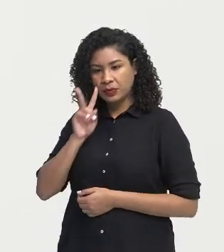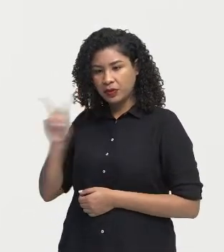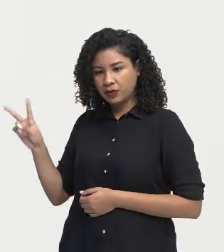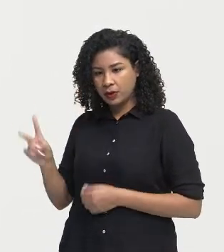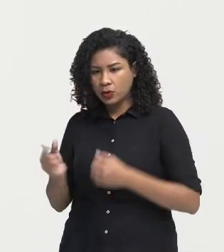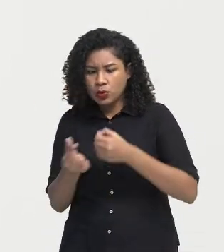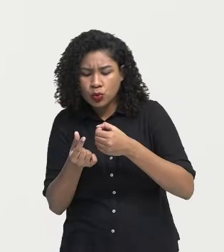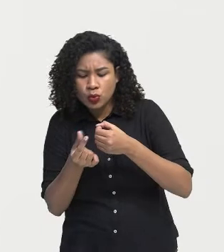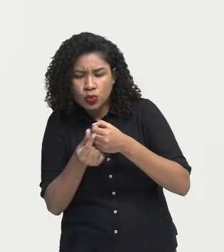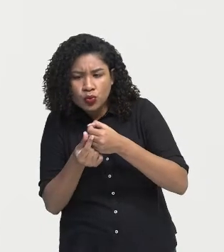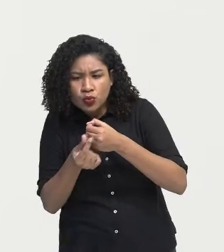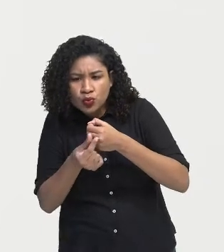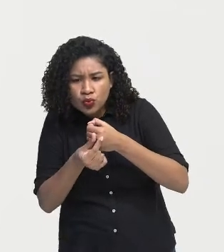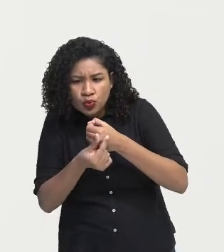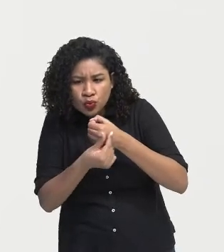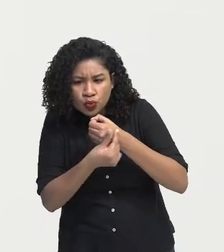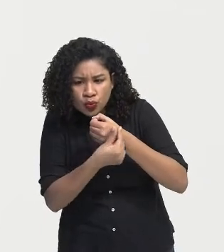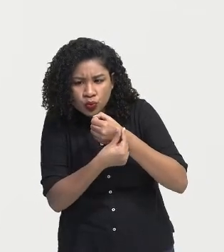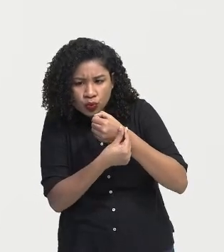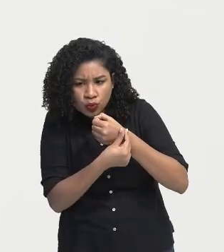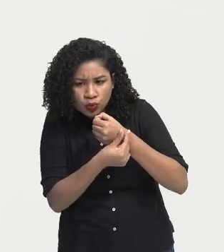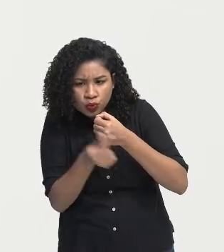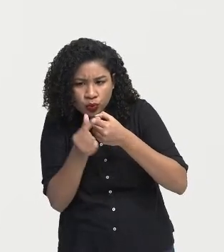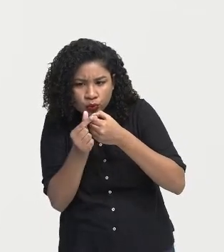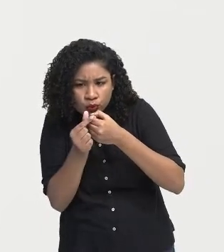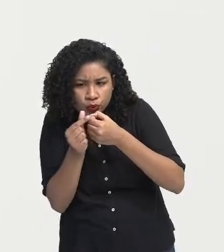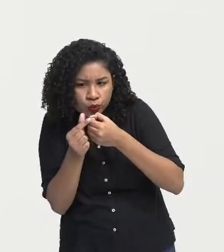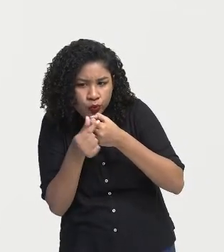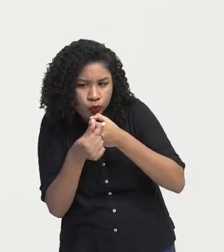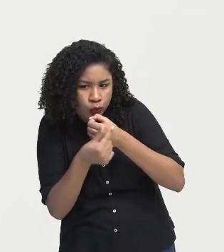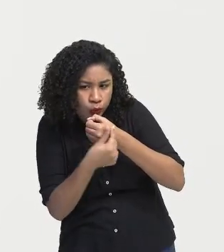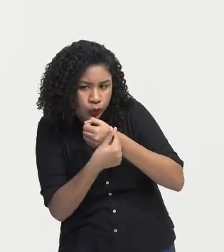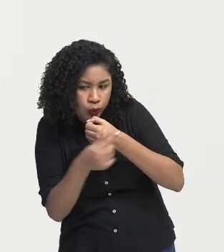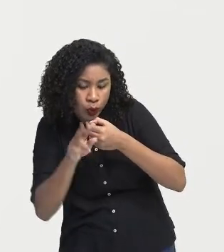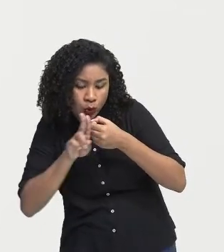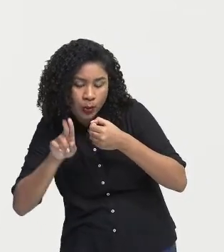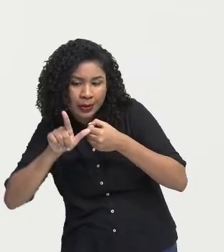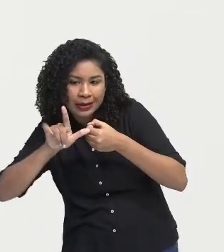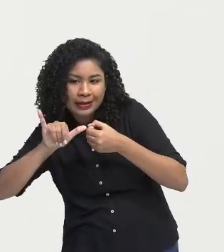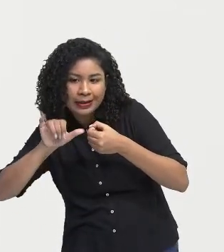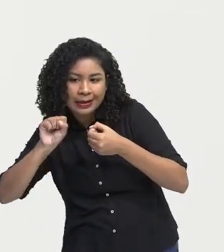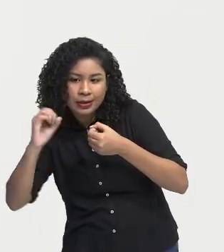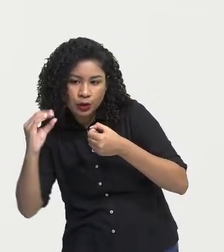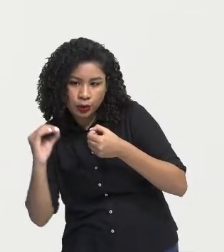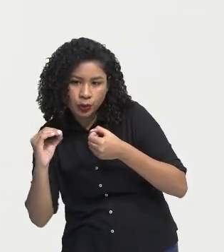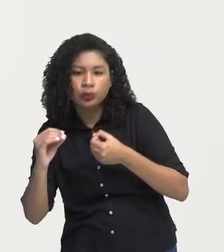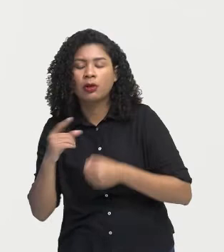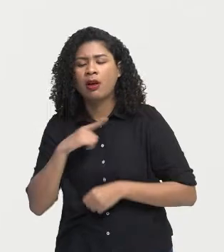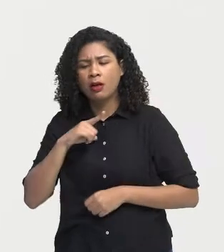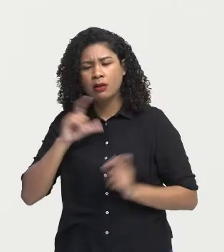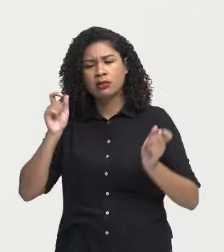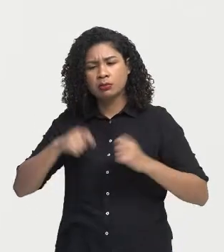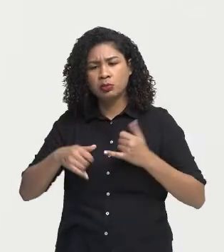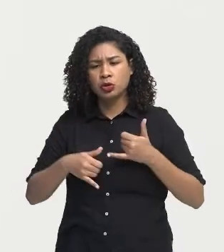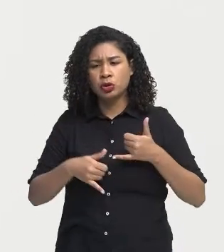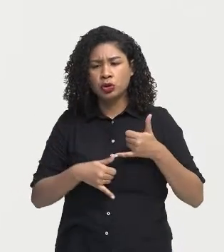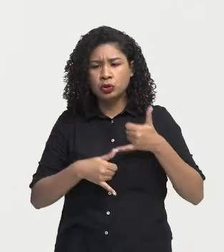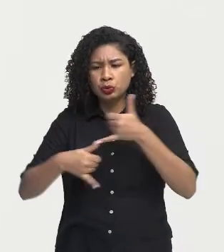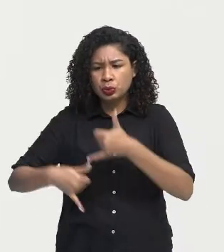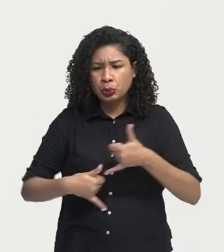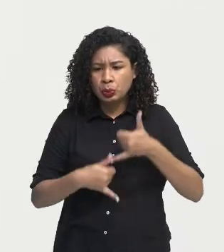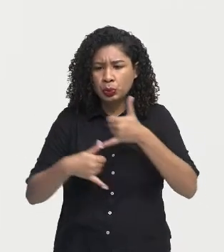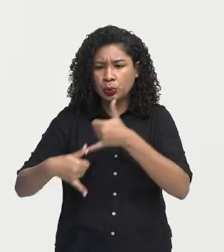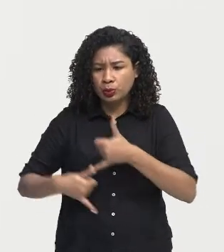que a gente observa em destaque em amarelo, ela é responsável pela síntese de lipídios, pela contração